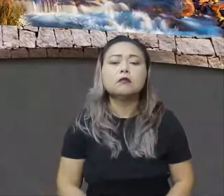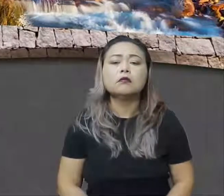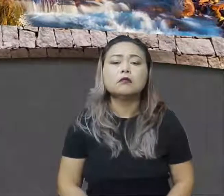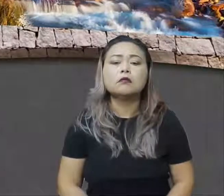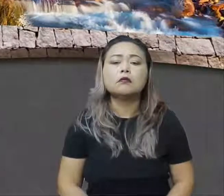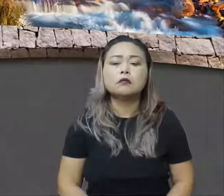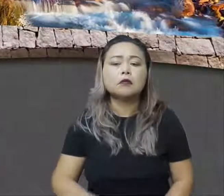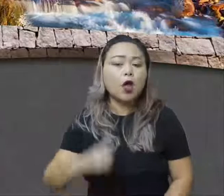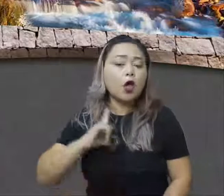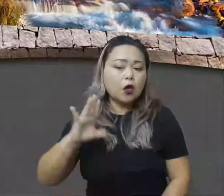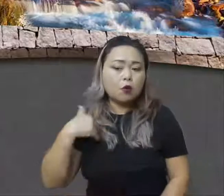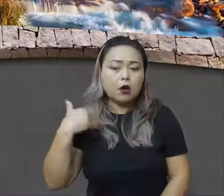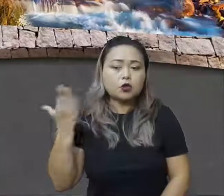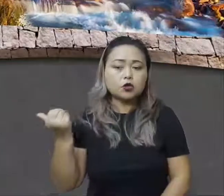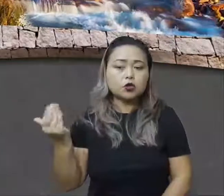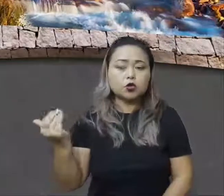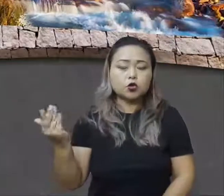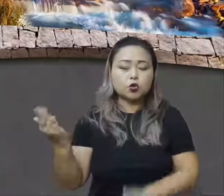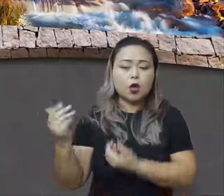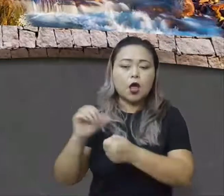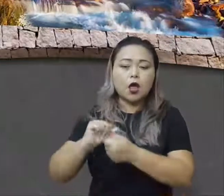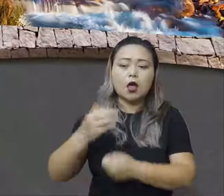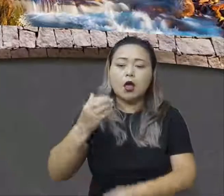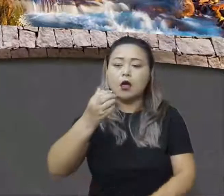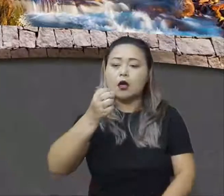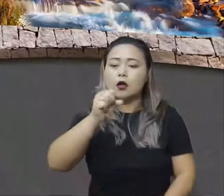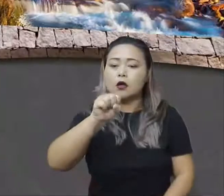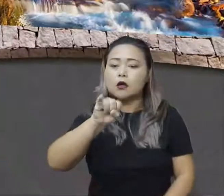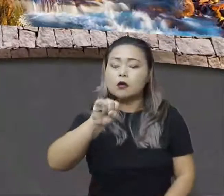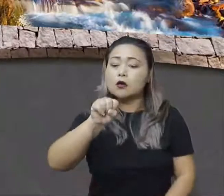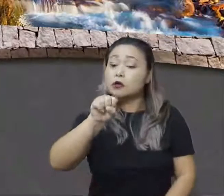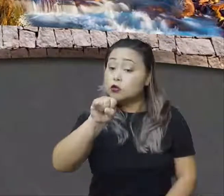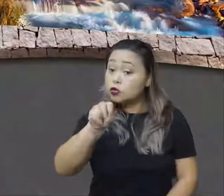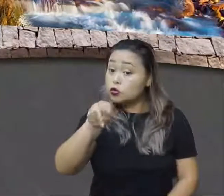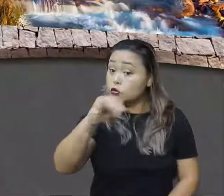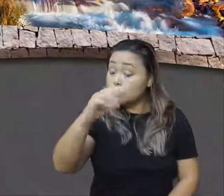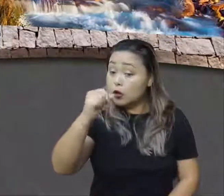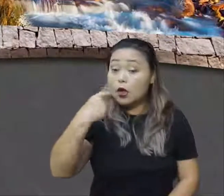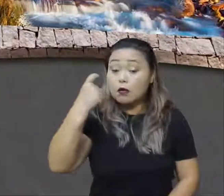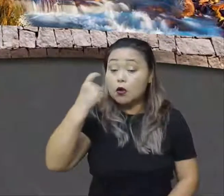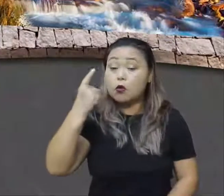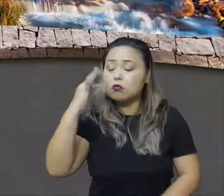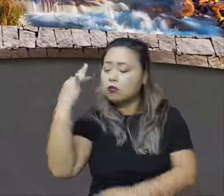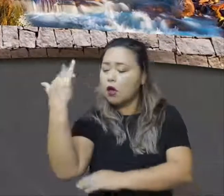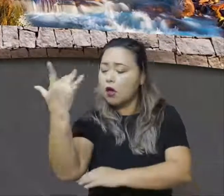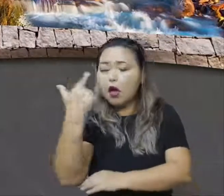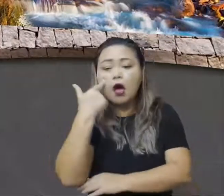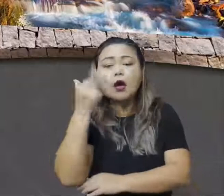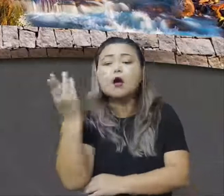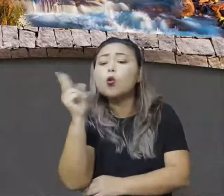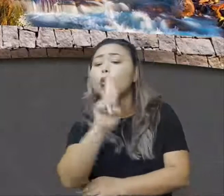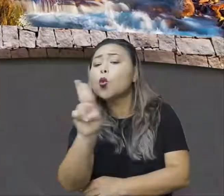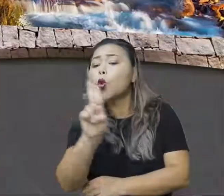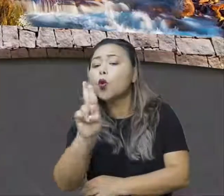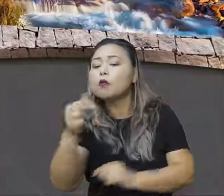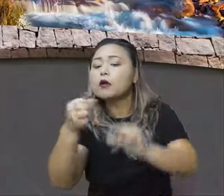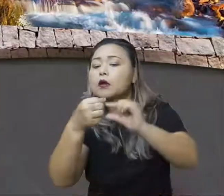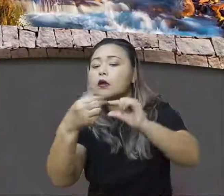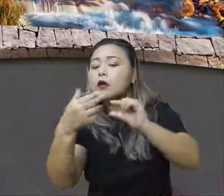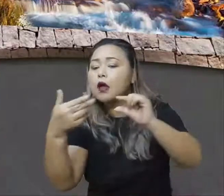Tem uma jovem lá da Suíça que ela se preocupa muito com o meio ambiente. Dá uma olhada quem é essa jovem.